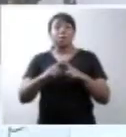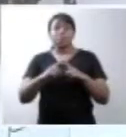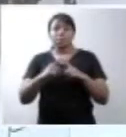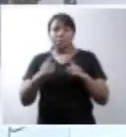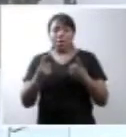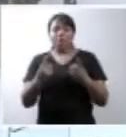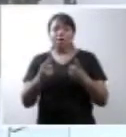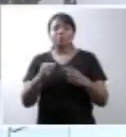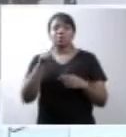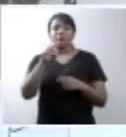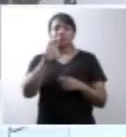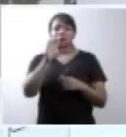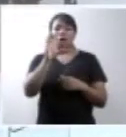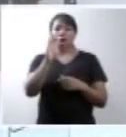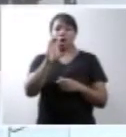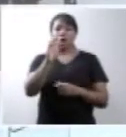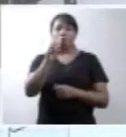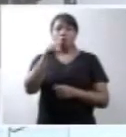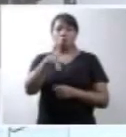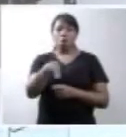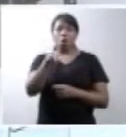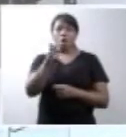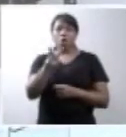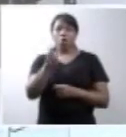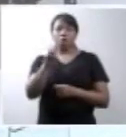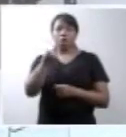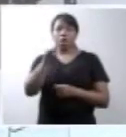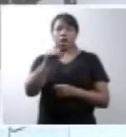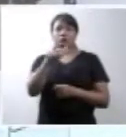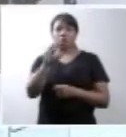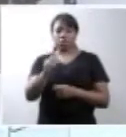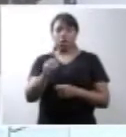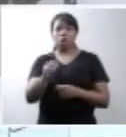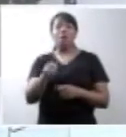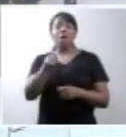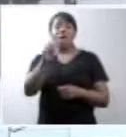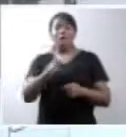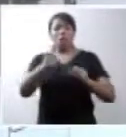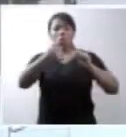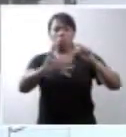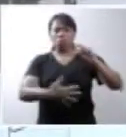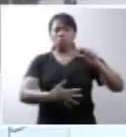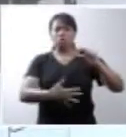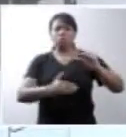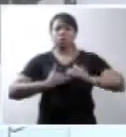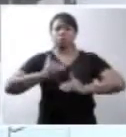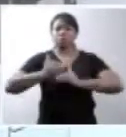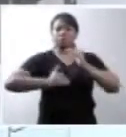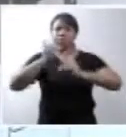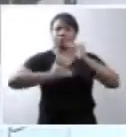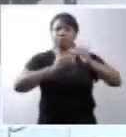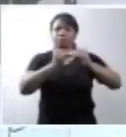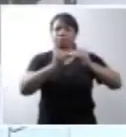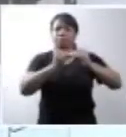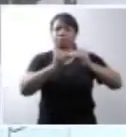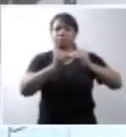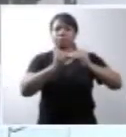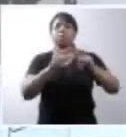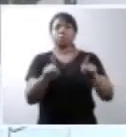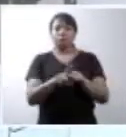a convenção reconhece que a deficiência é um conceito em evolução, que resulta